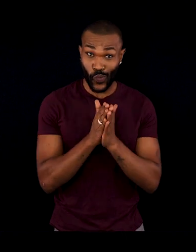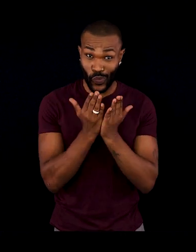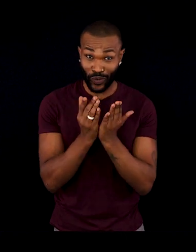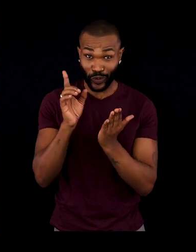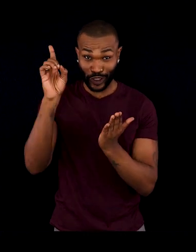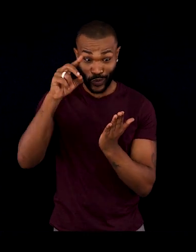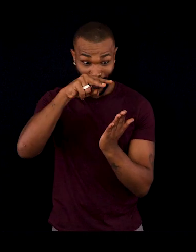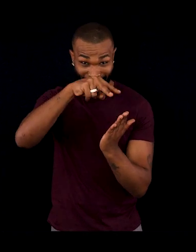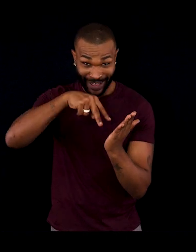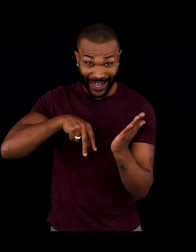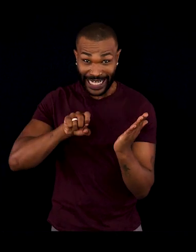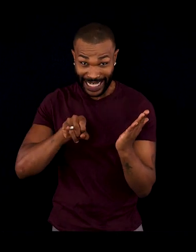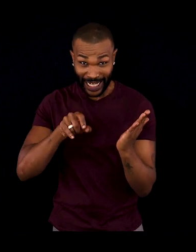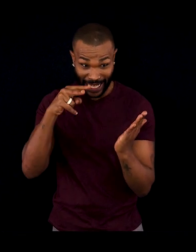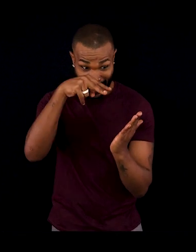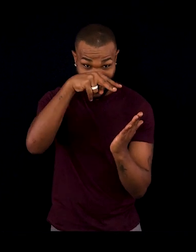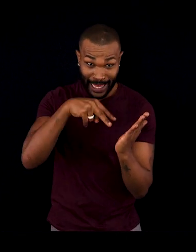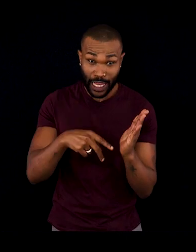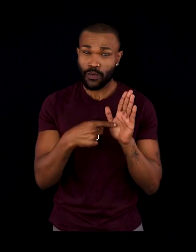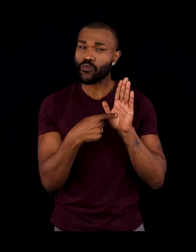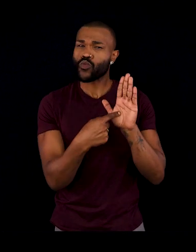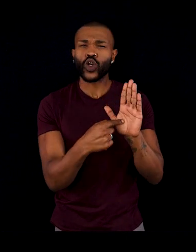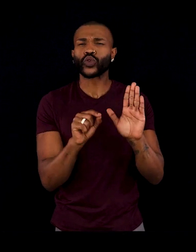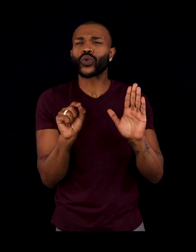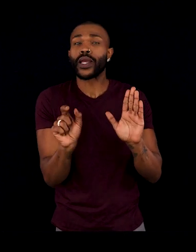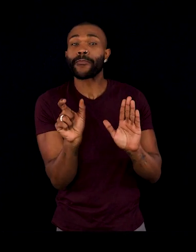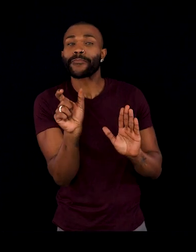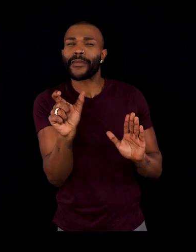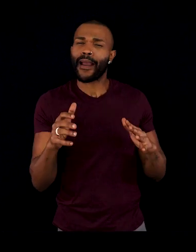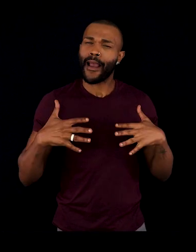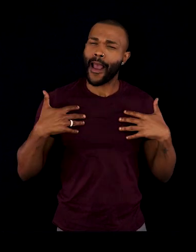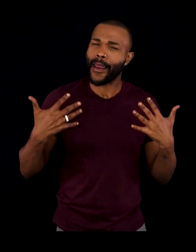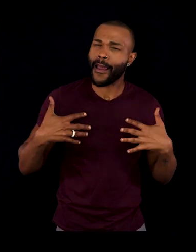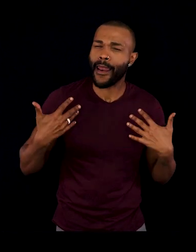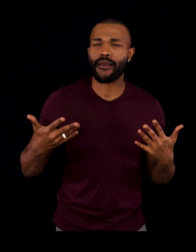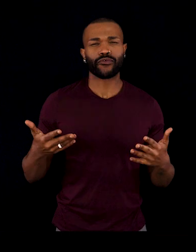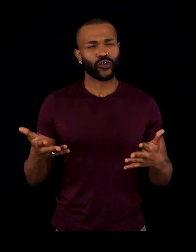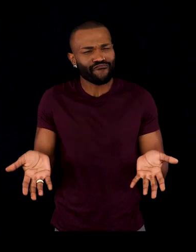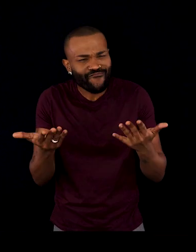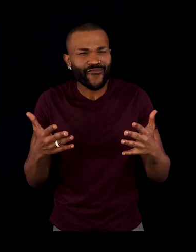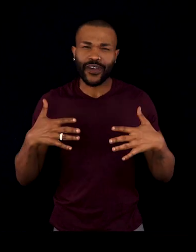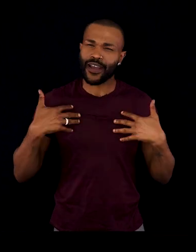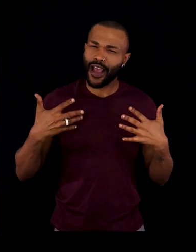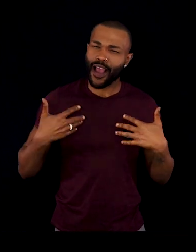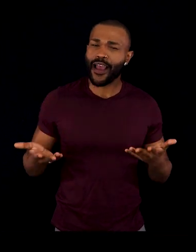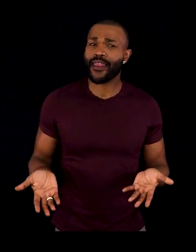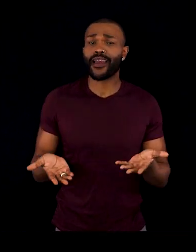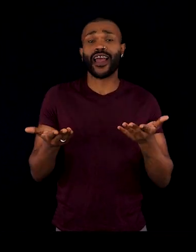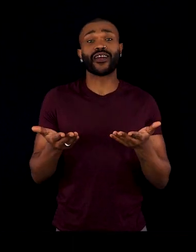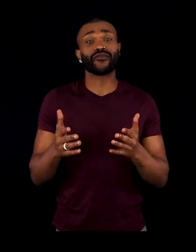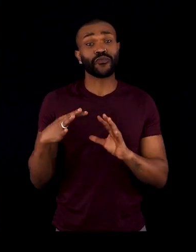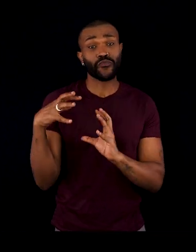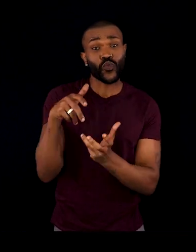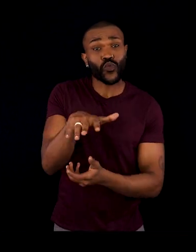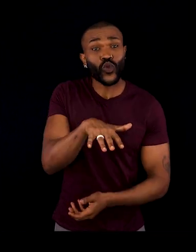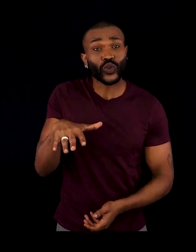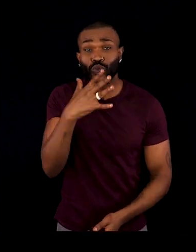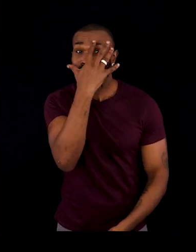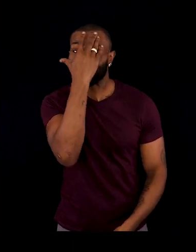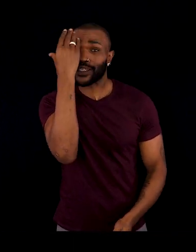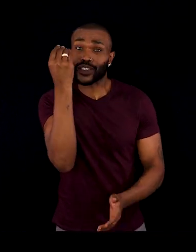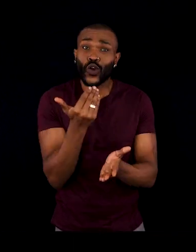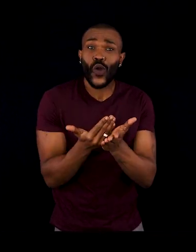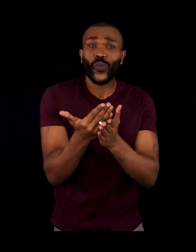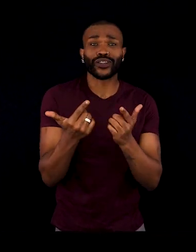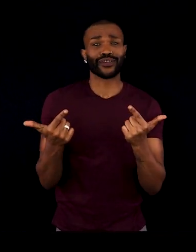Bíblia, quantas vezes aparece na Bíblia a palavra alegrai-vos, alegrai-vos. Pena que o mundo esquece disso tudo e